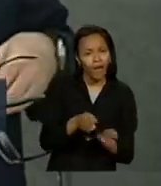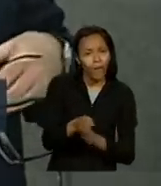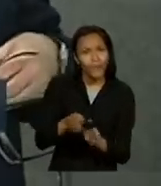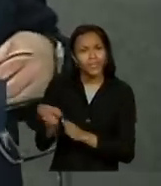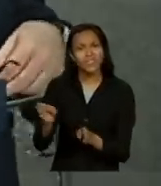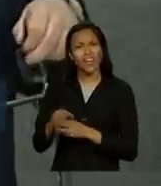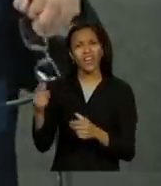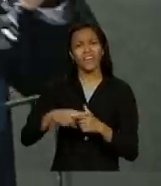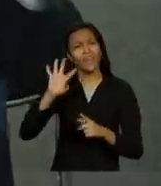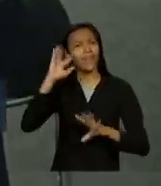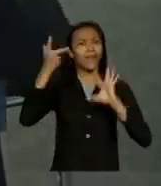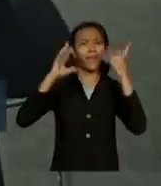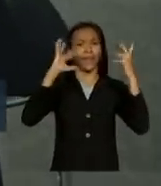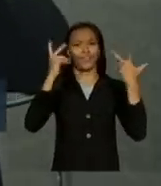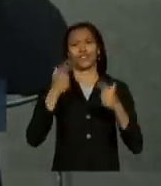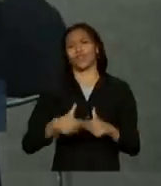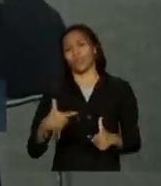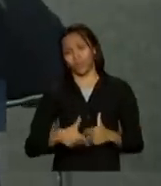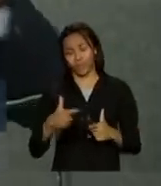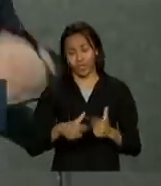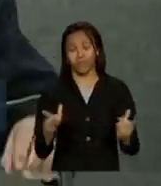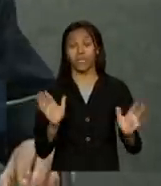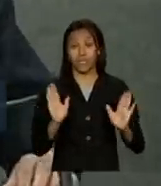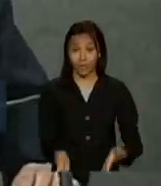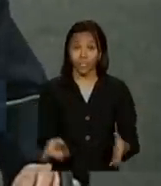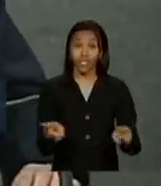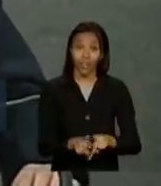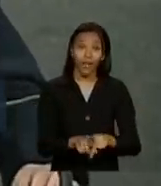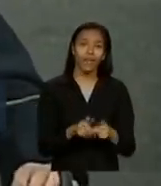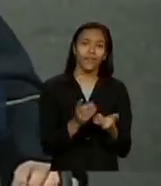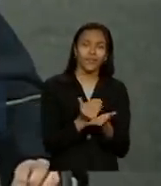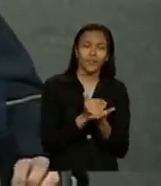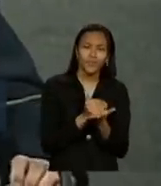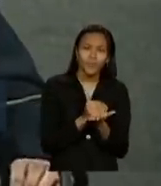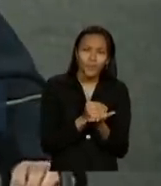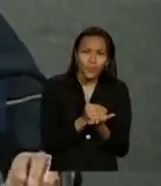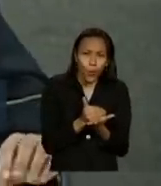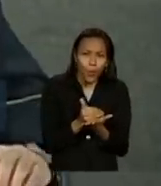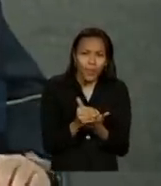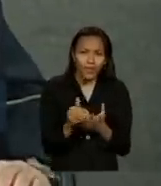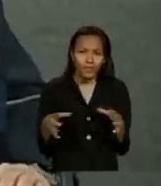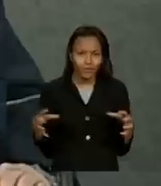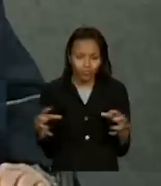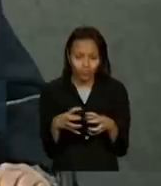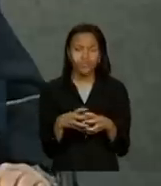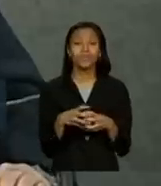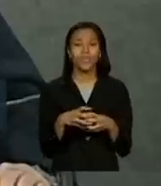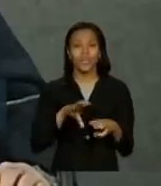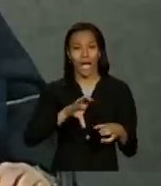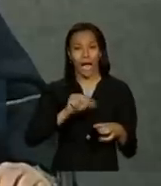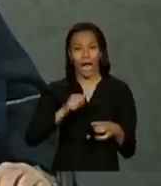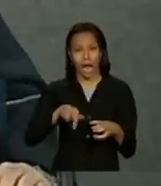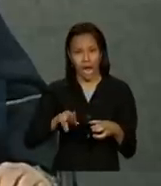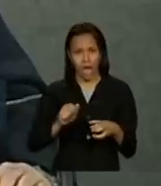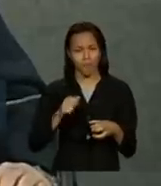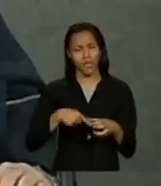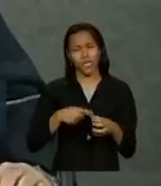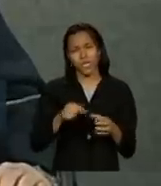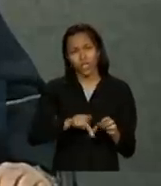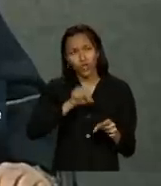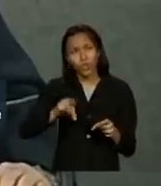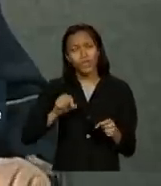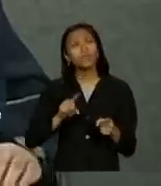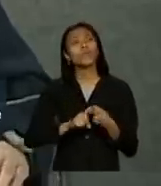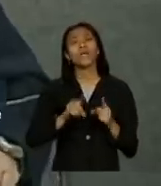orientação logo no primeiro primeiros momentos da câmara nós estabelecemos alguns conceitos de gestão